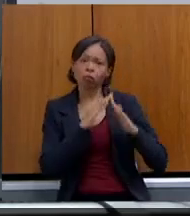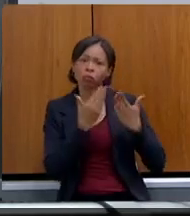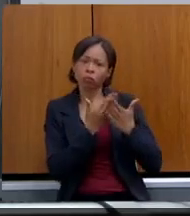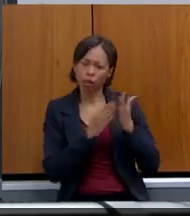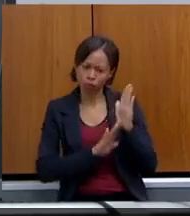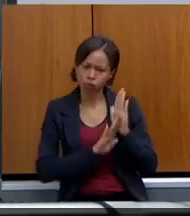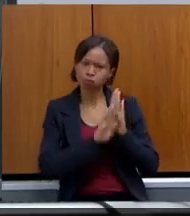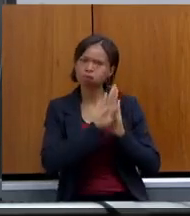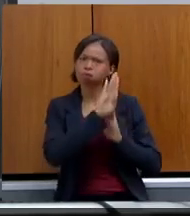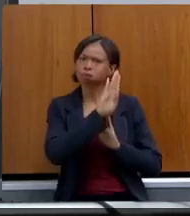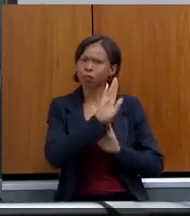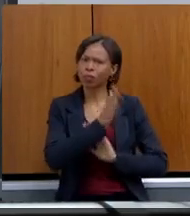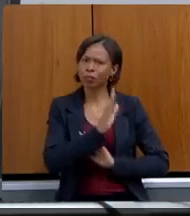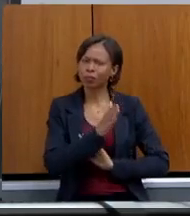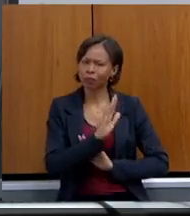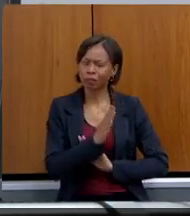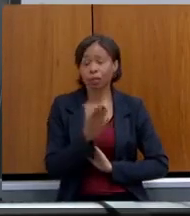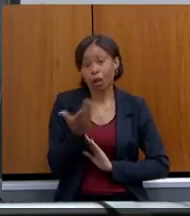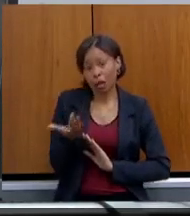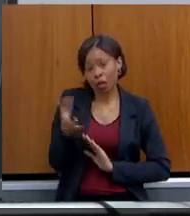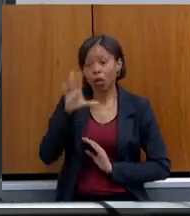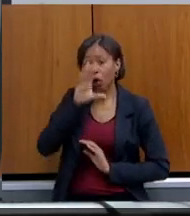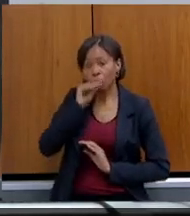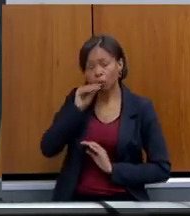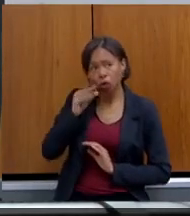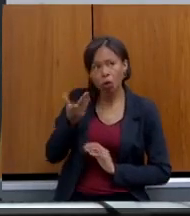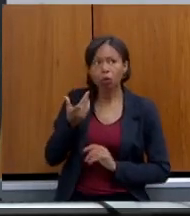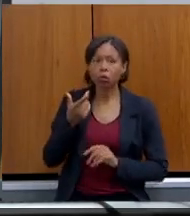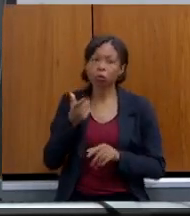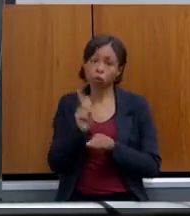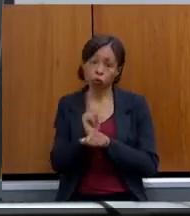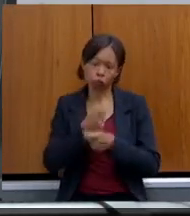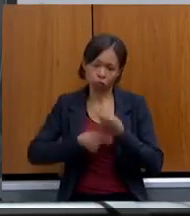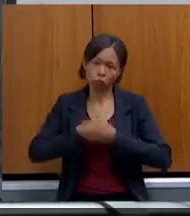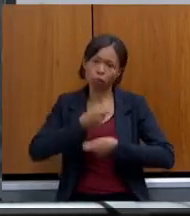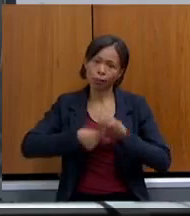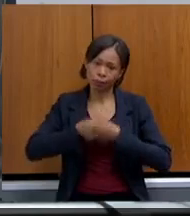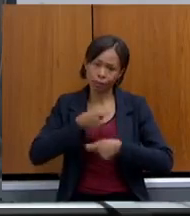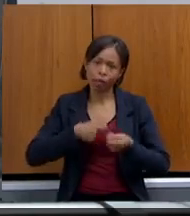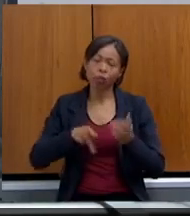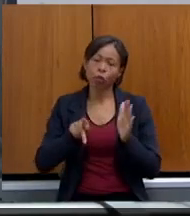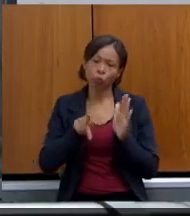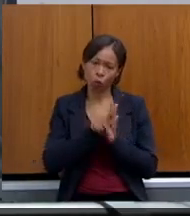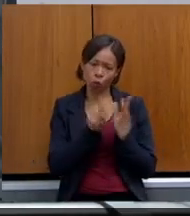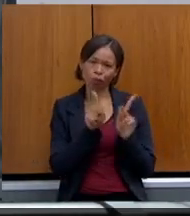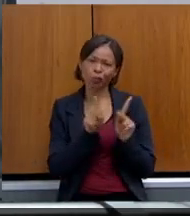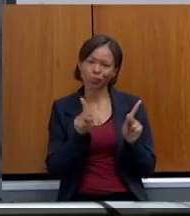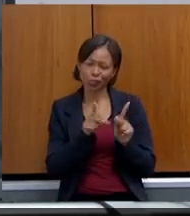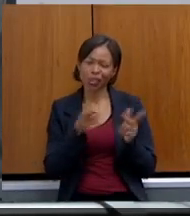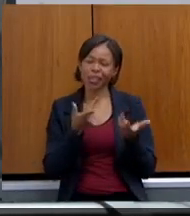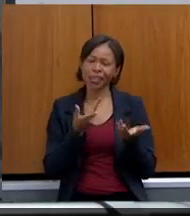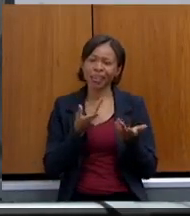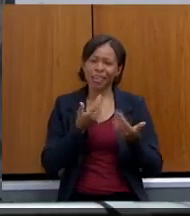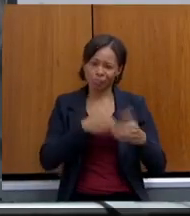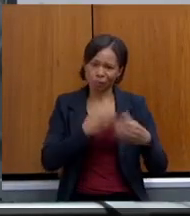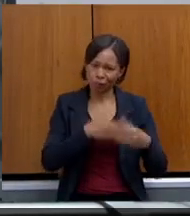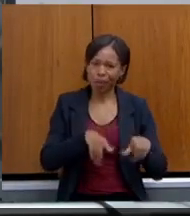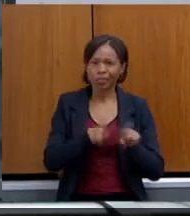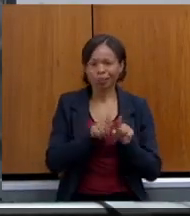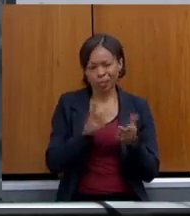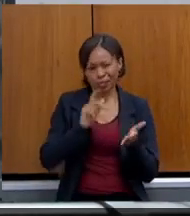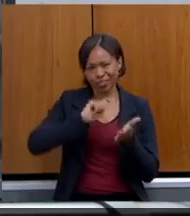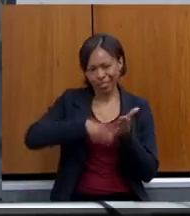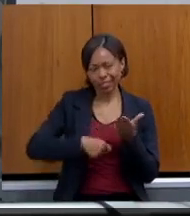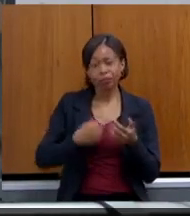esse sim dispositivos com os nossos servidores com a nossa gestão mesmo né dos nossos efetivos e designados Mas é isso né Muito